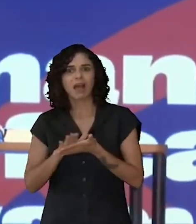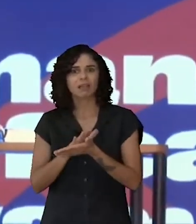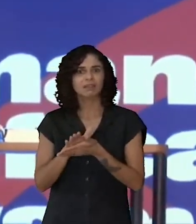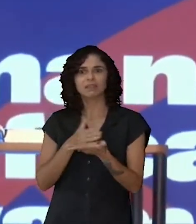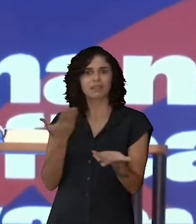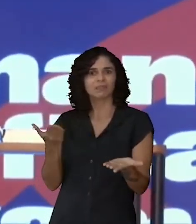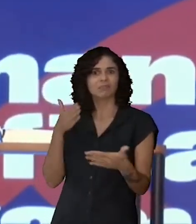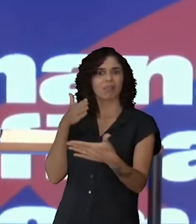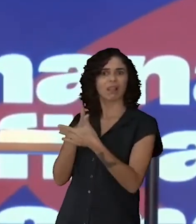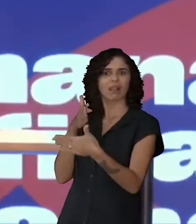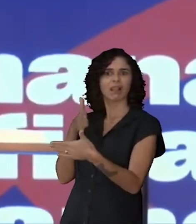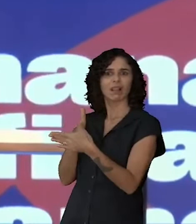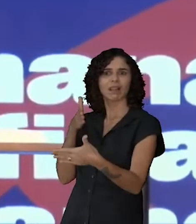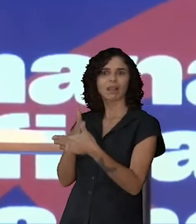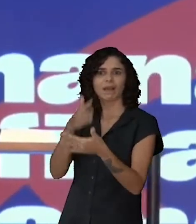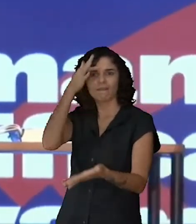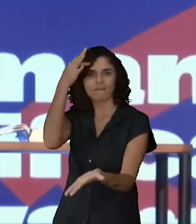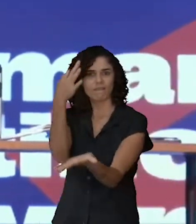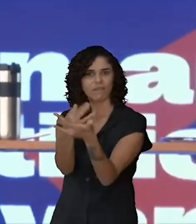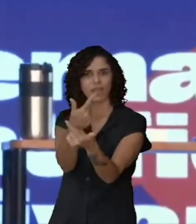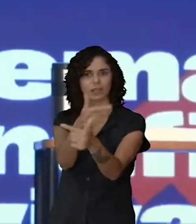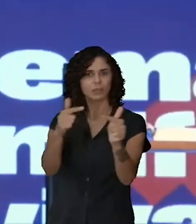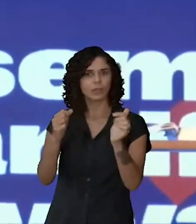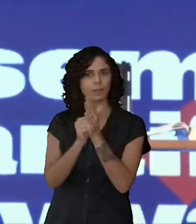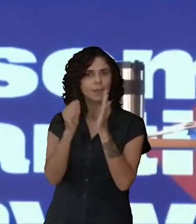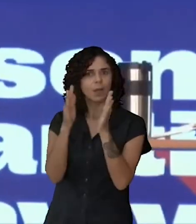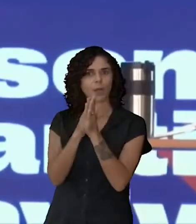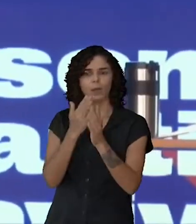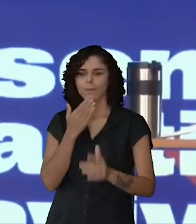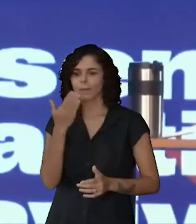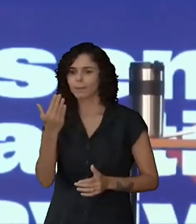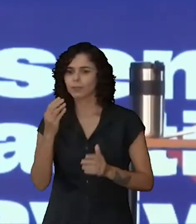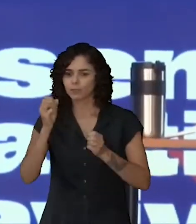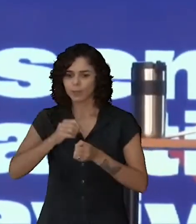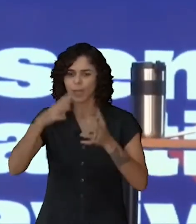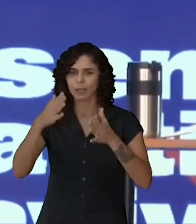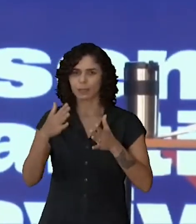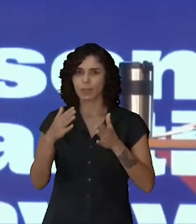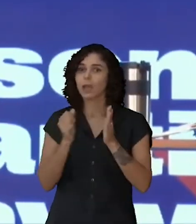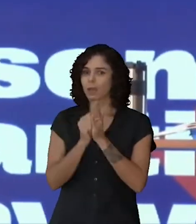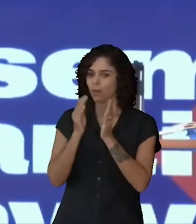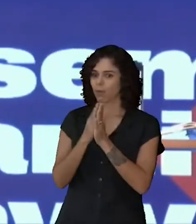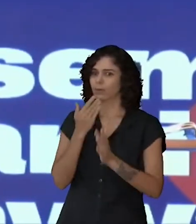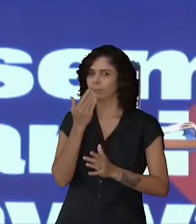têm fé para orar pedindo um milagre, ora pedindo um médico.